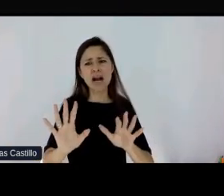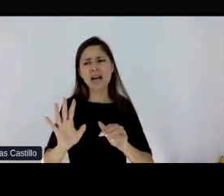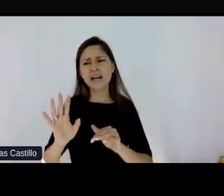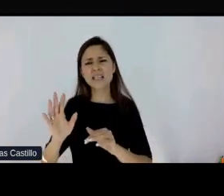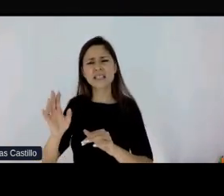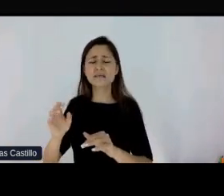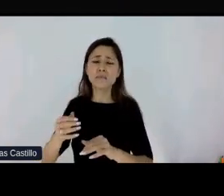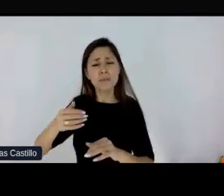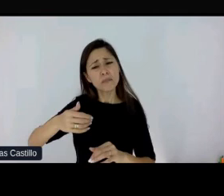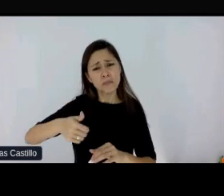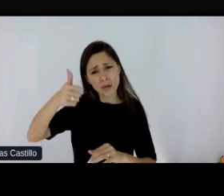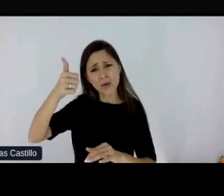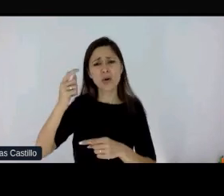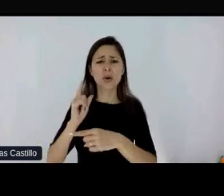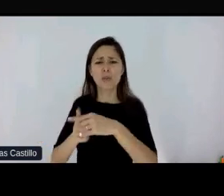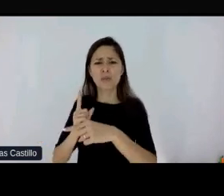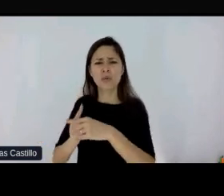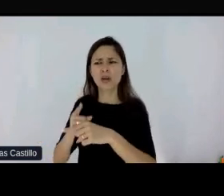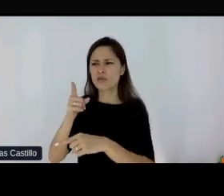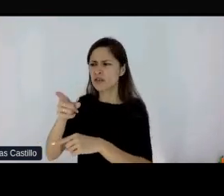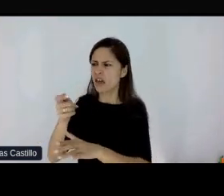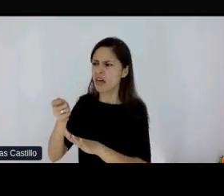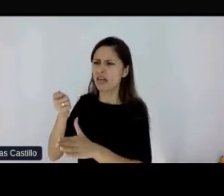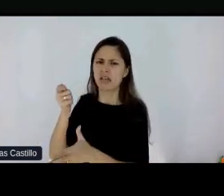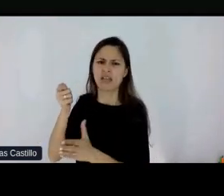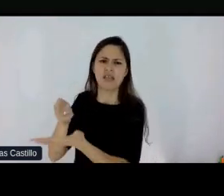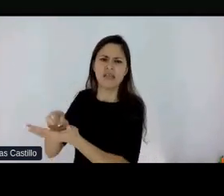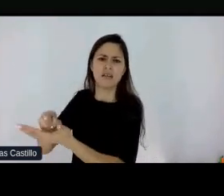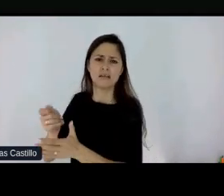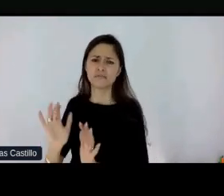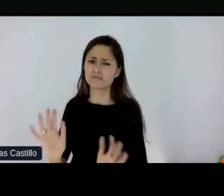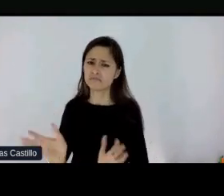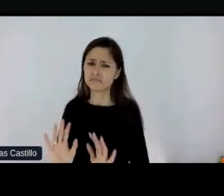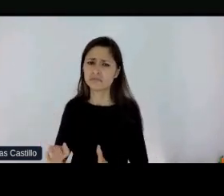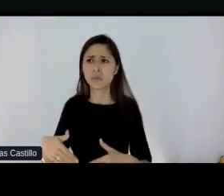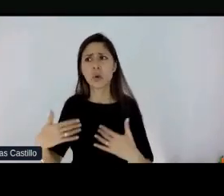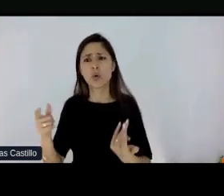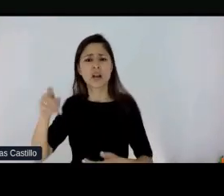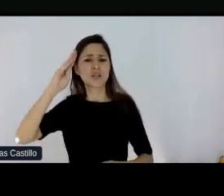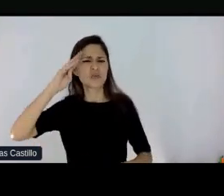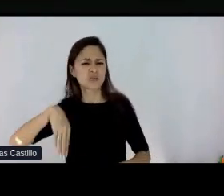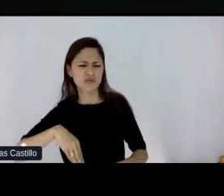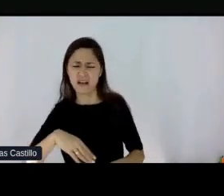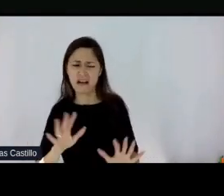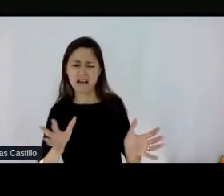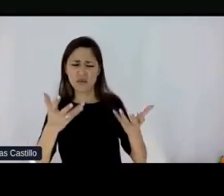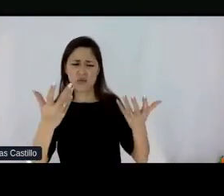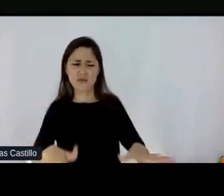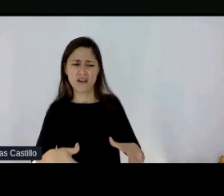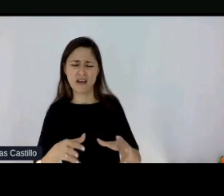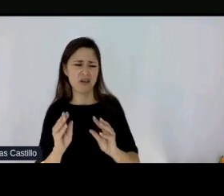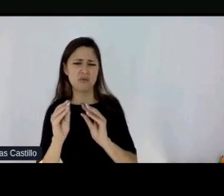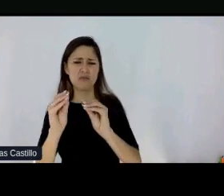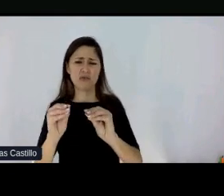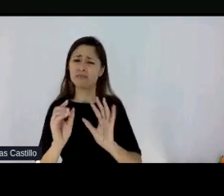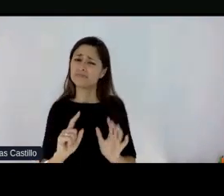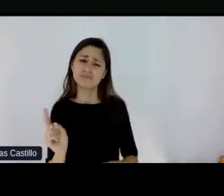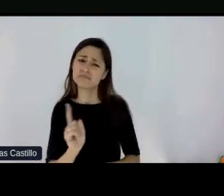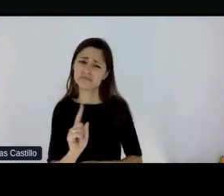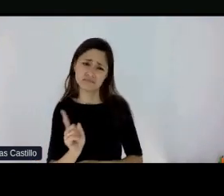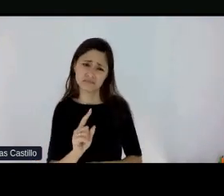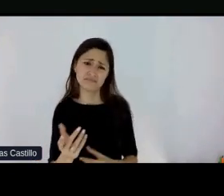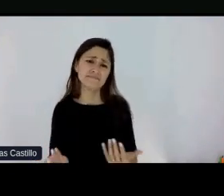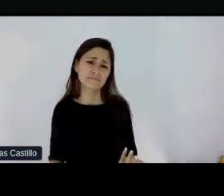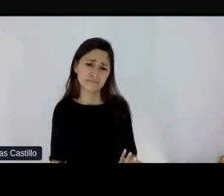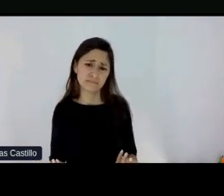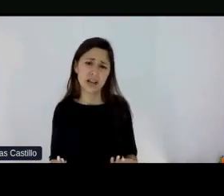né, o sentimento da pessoa, a gente não está perdendo um usuário porque ele desistiu no meio do processo, porque as únicas opções